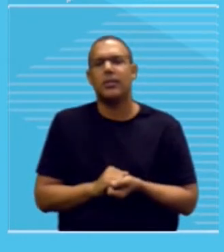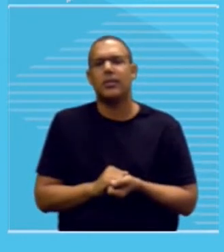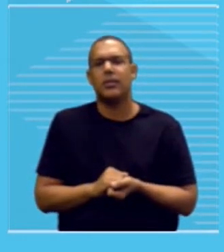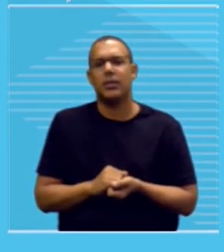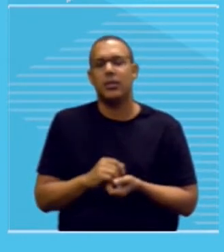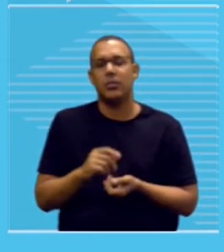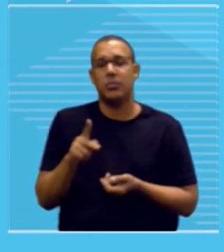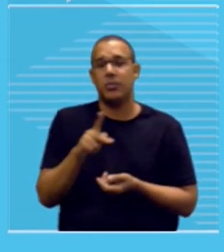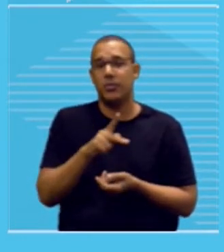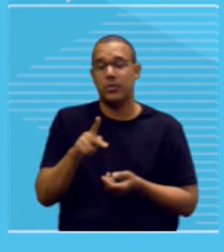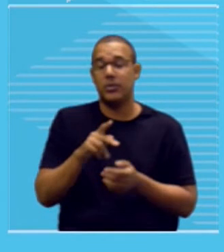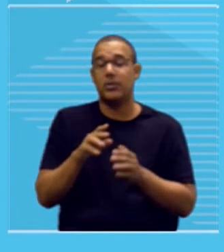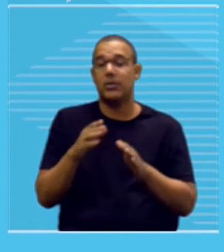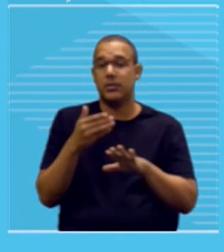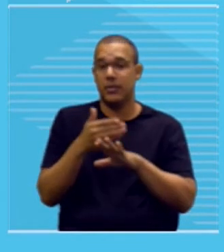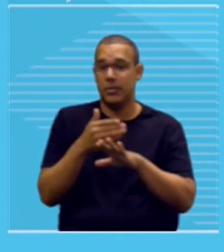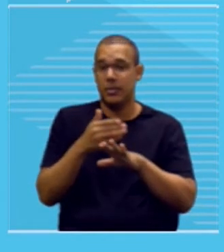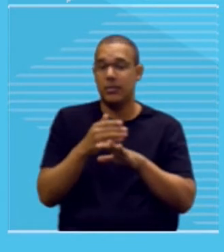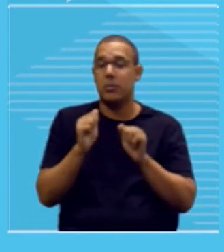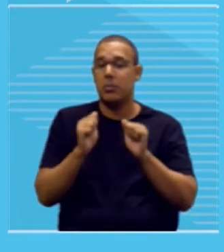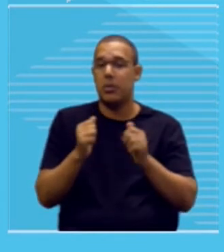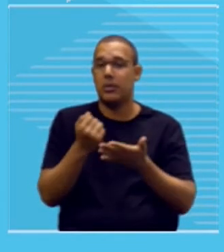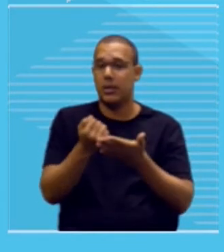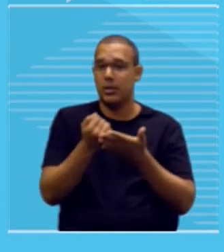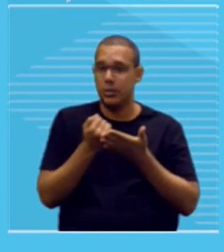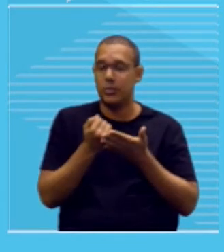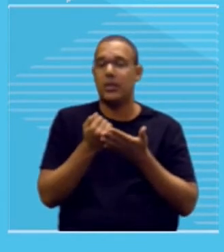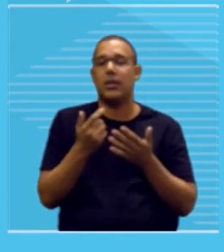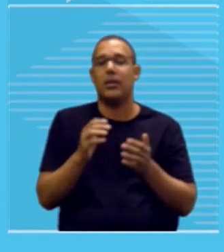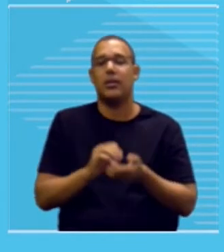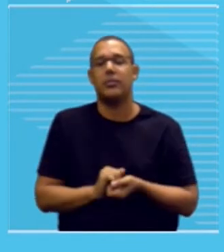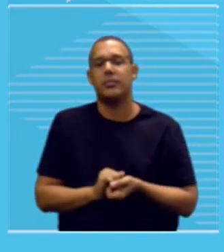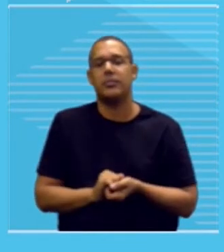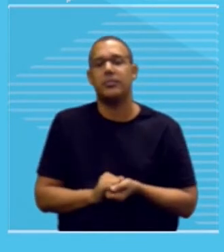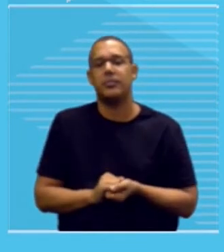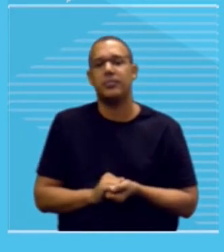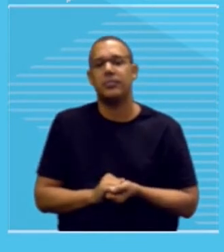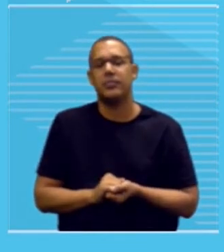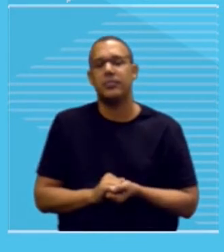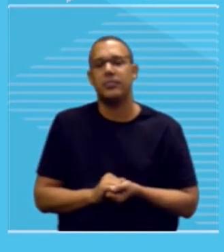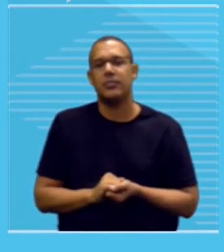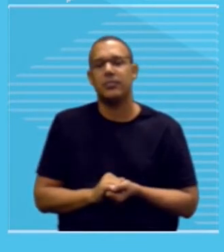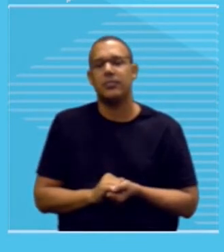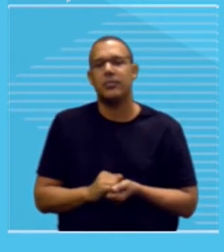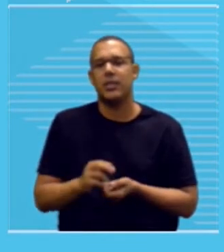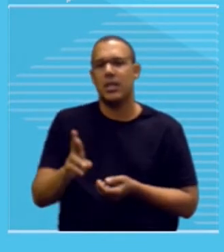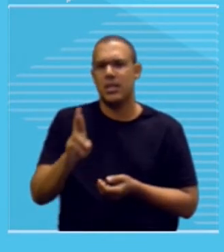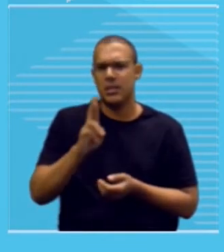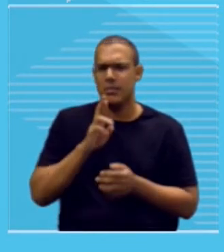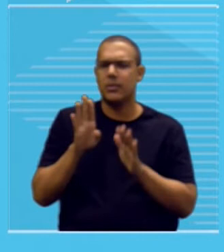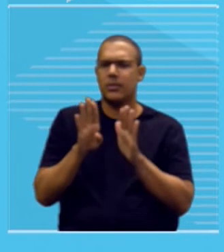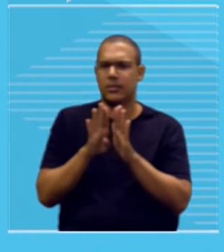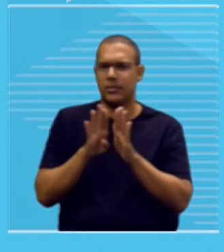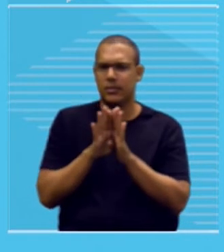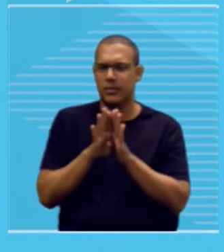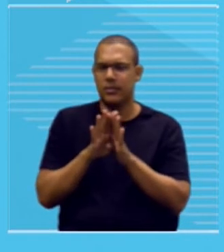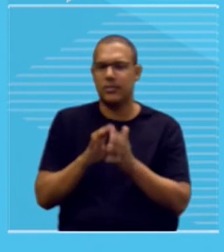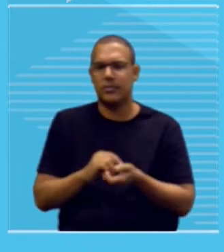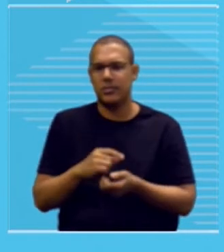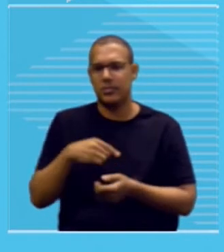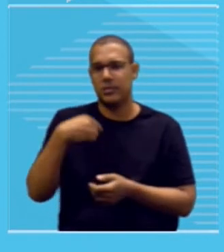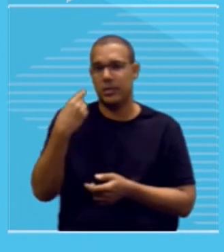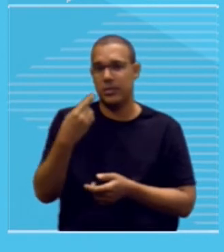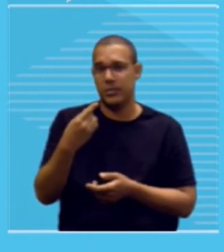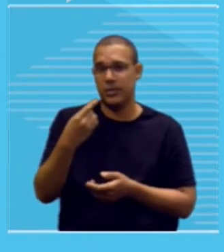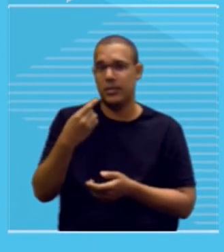mediador por gentileza retorna para cá traz para a gente a nossa resposta e a gente confirma a gente